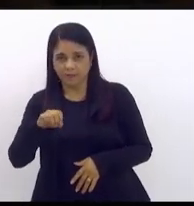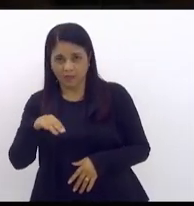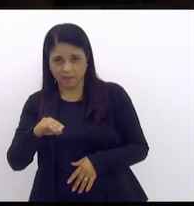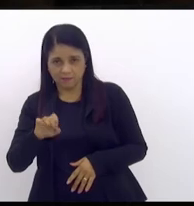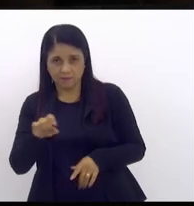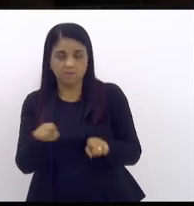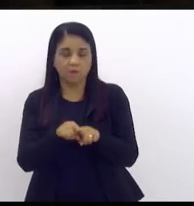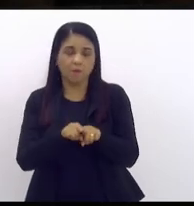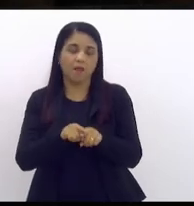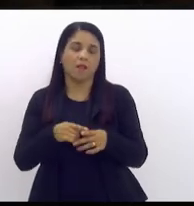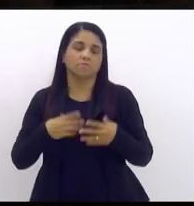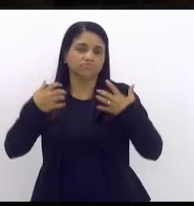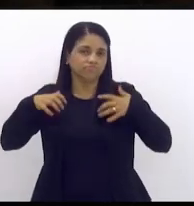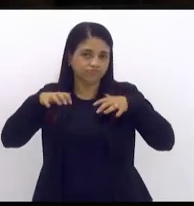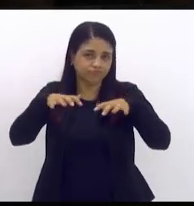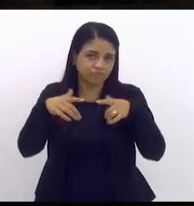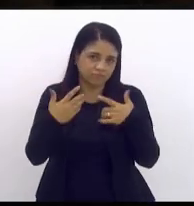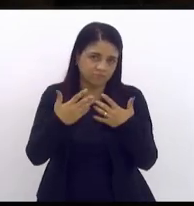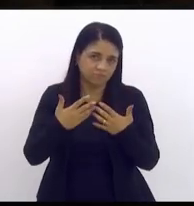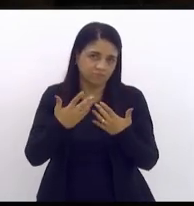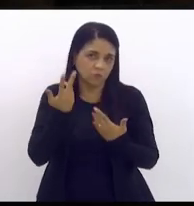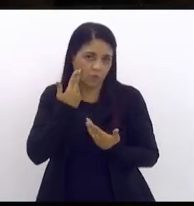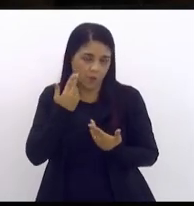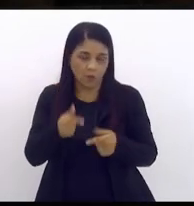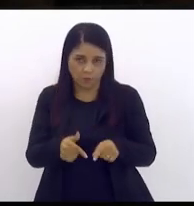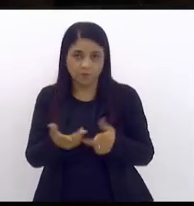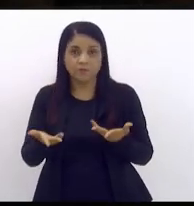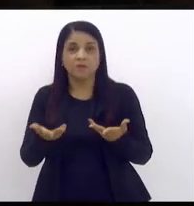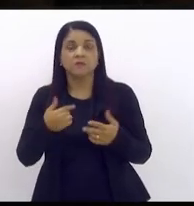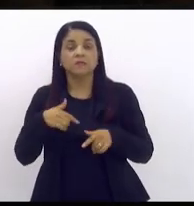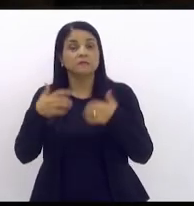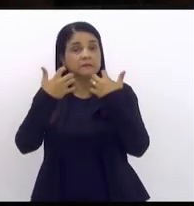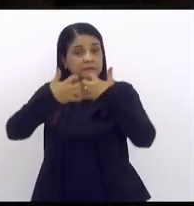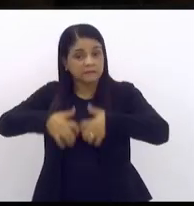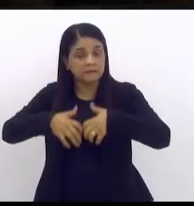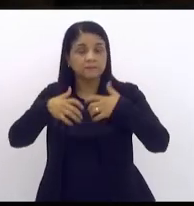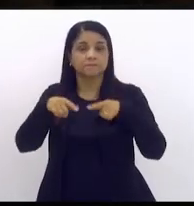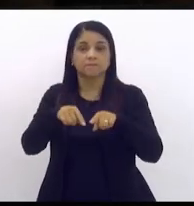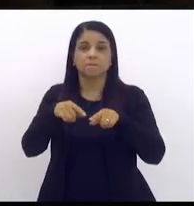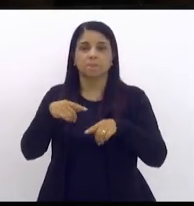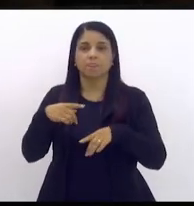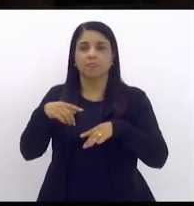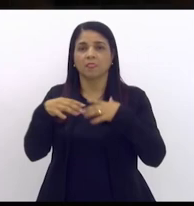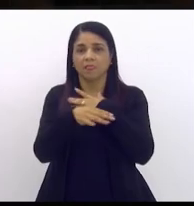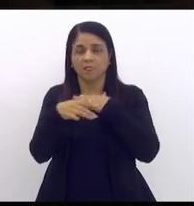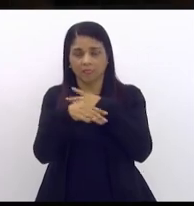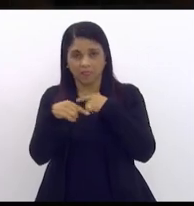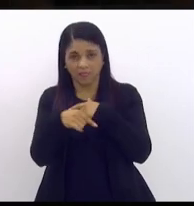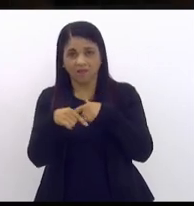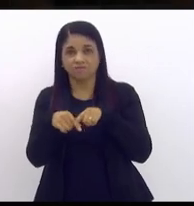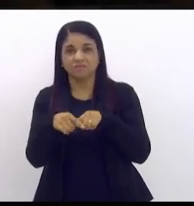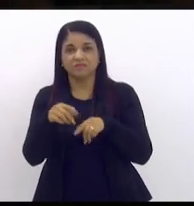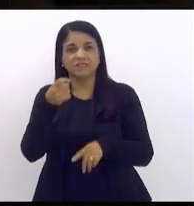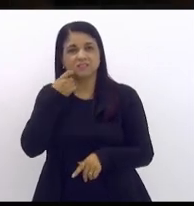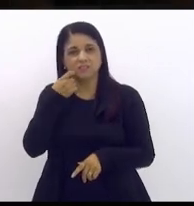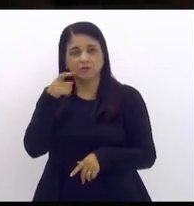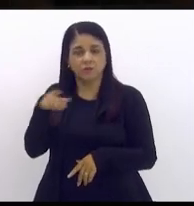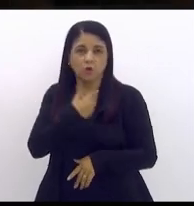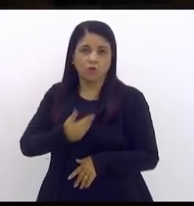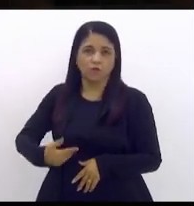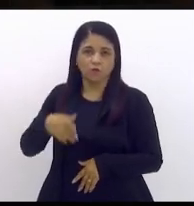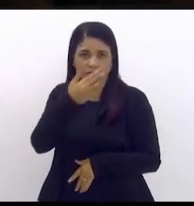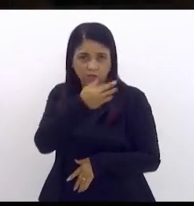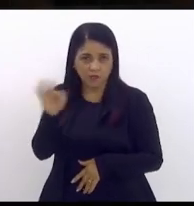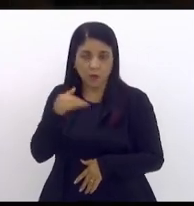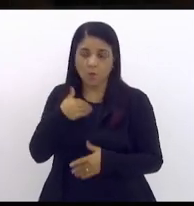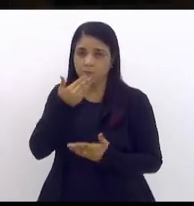em especial ainda, para a minha cidade de Petrópolis, a qual, na sexta-feira, que a gente oficiou o governo federal pedindo a